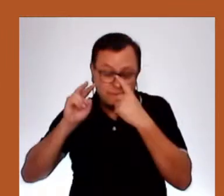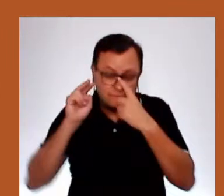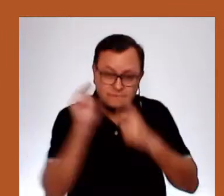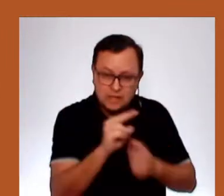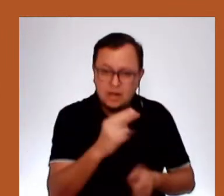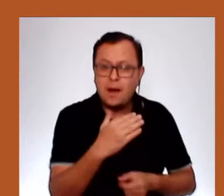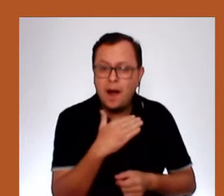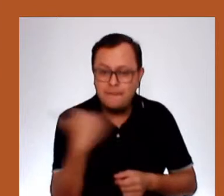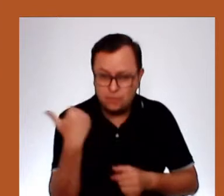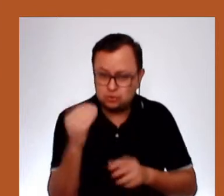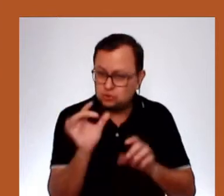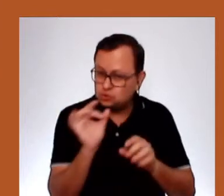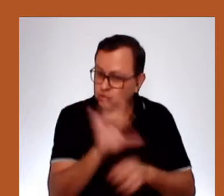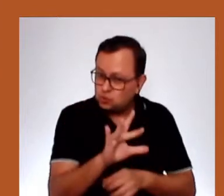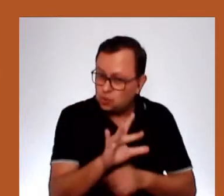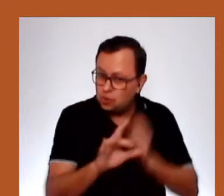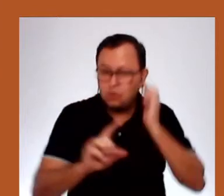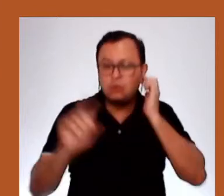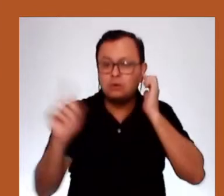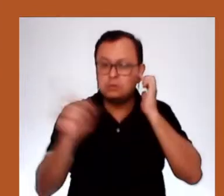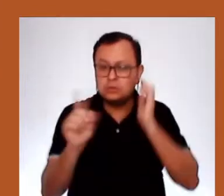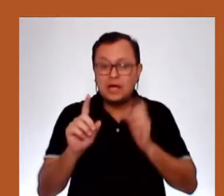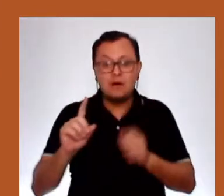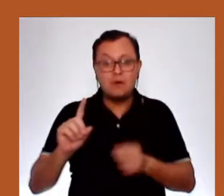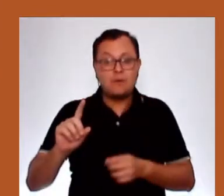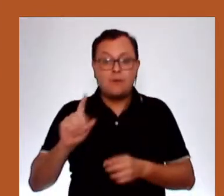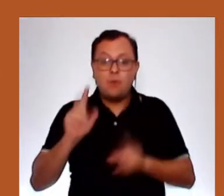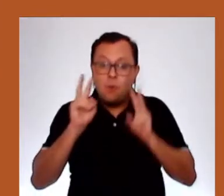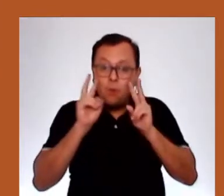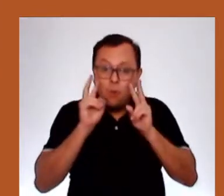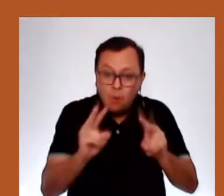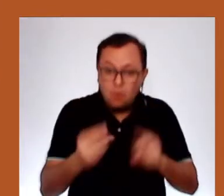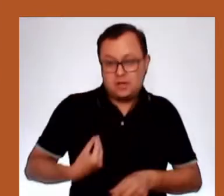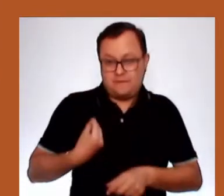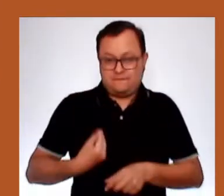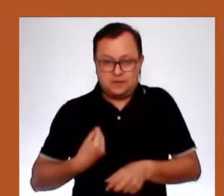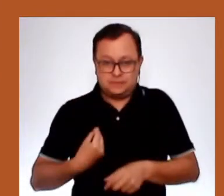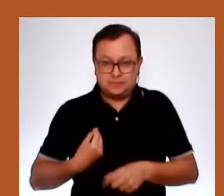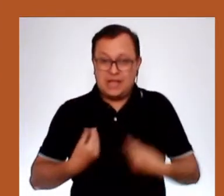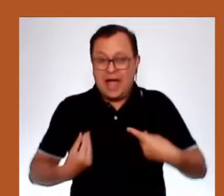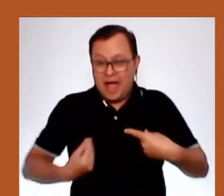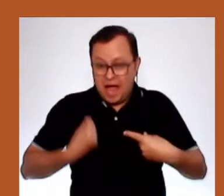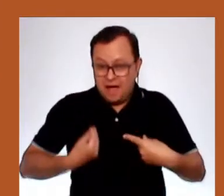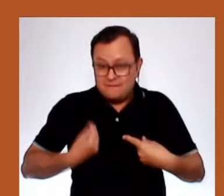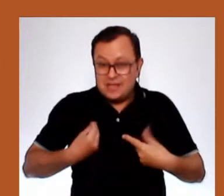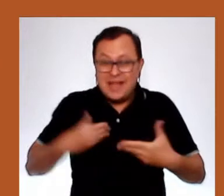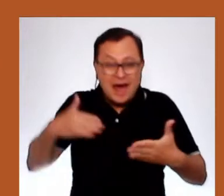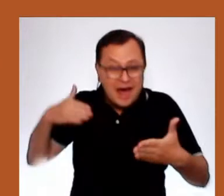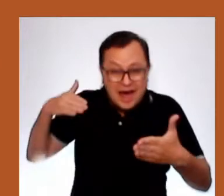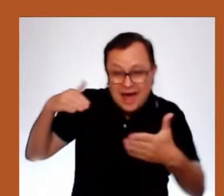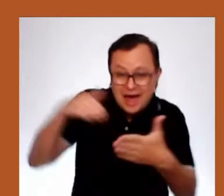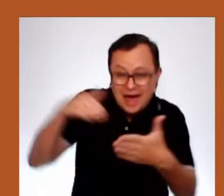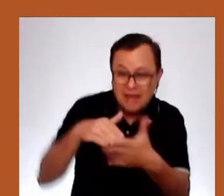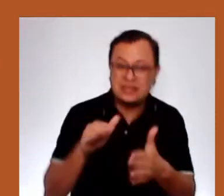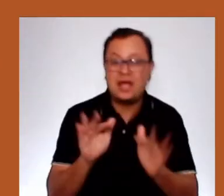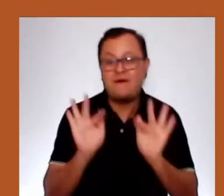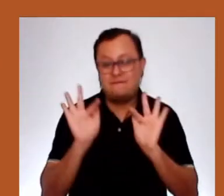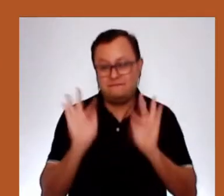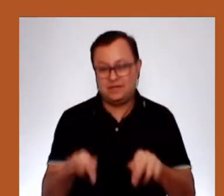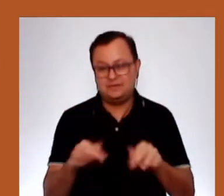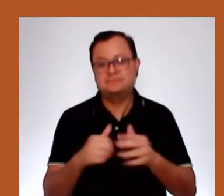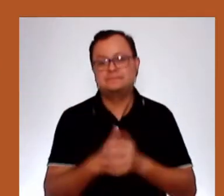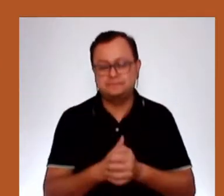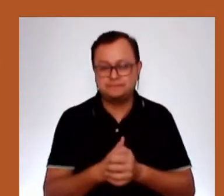vida, né? A potência da vida e a vida enquanto ela durar. Qual que é a vida que a gente vai